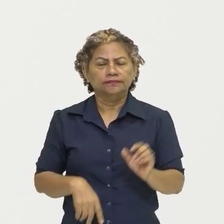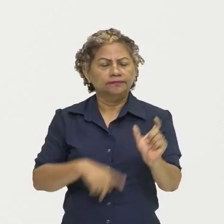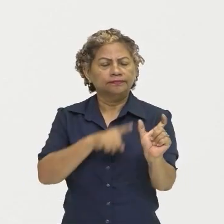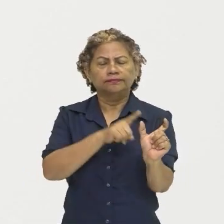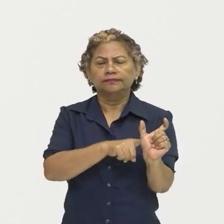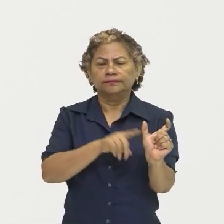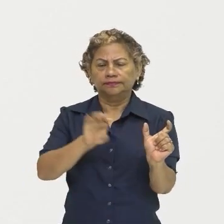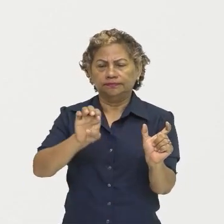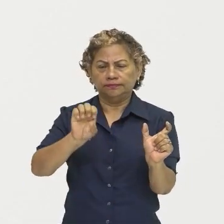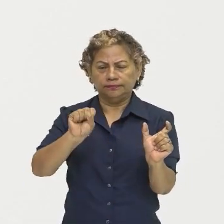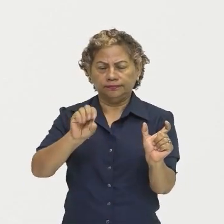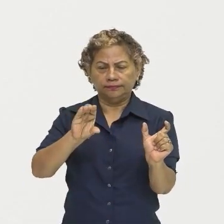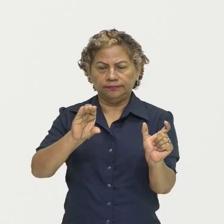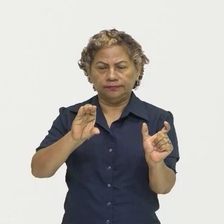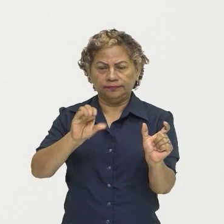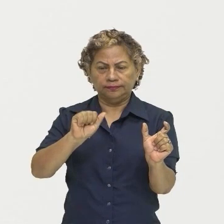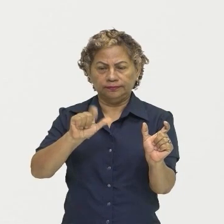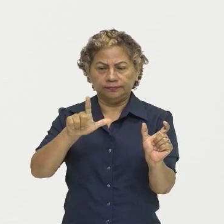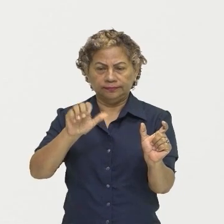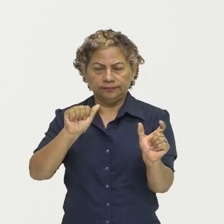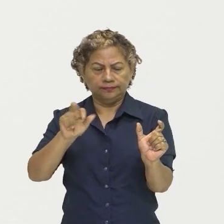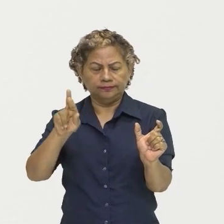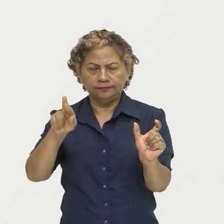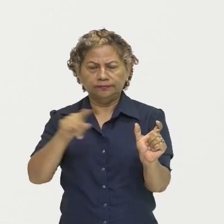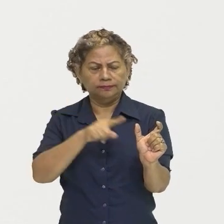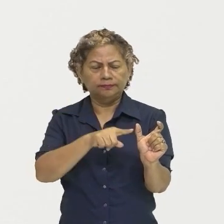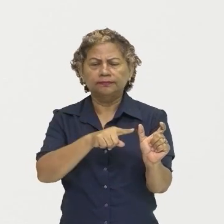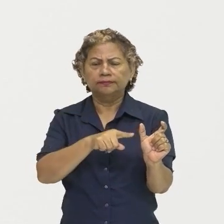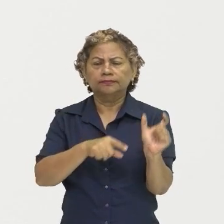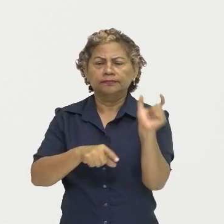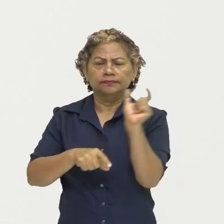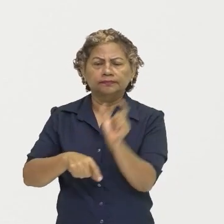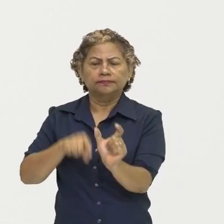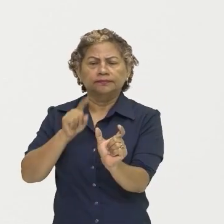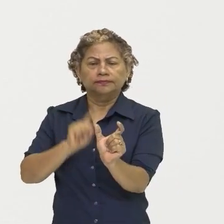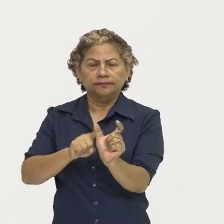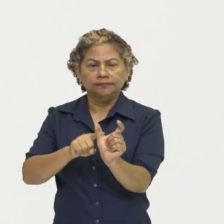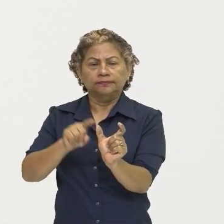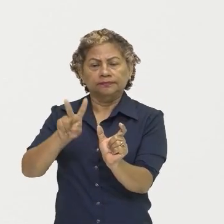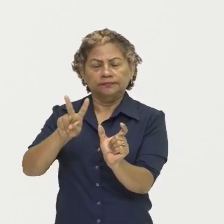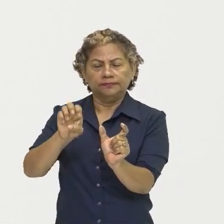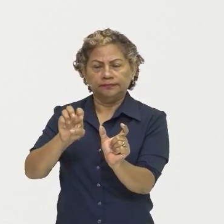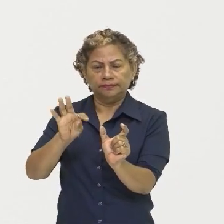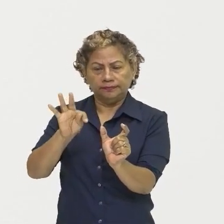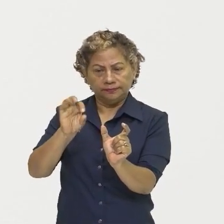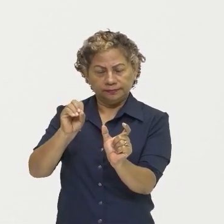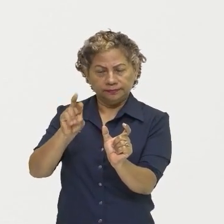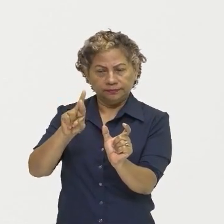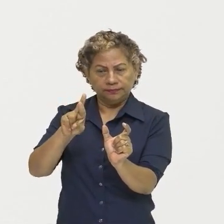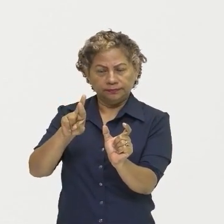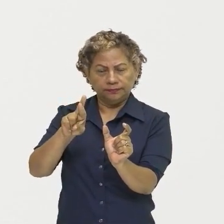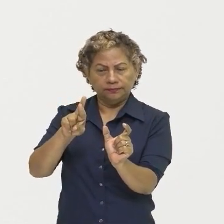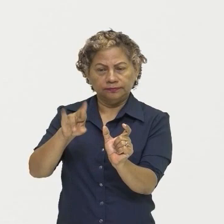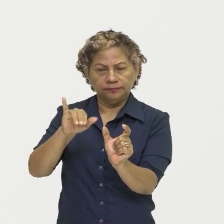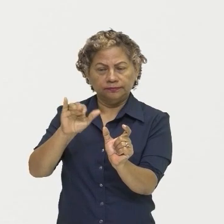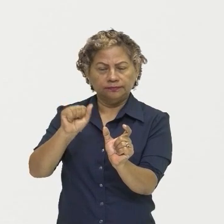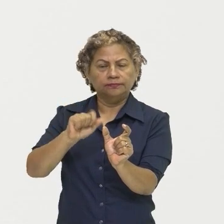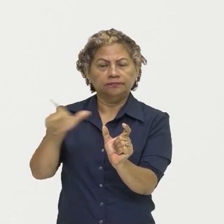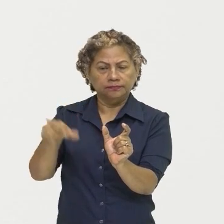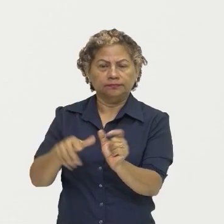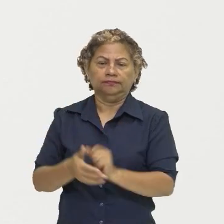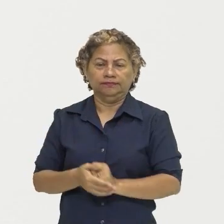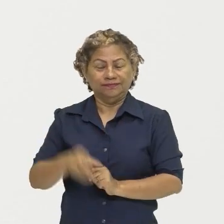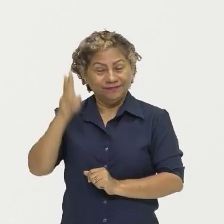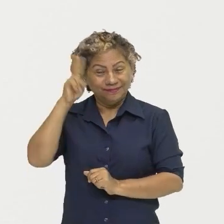escalar para uma grandeza vetorial. A grandeza escalar é aquela que você tem um número e